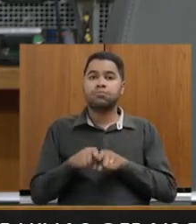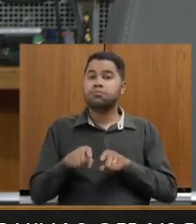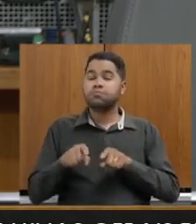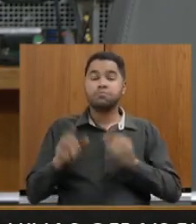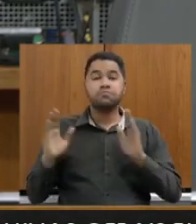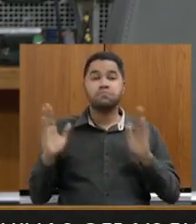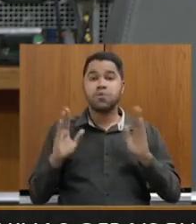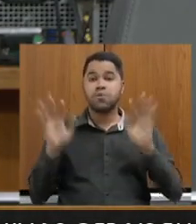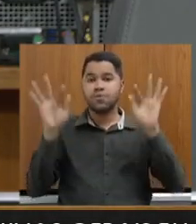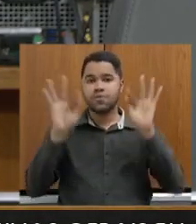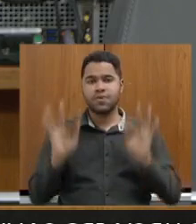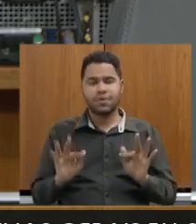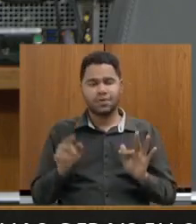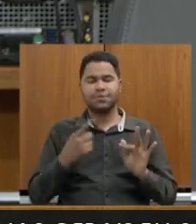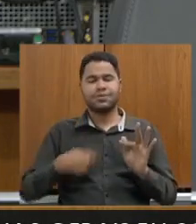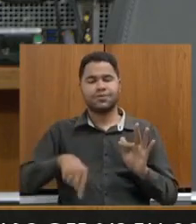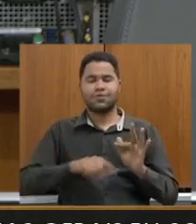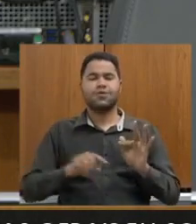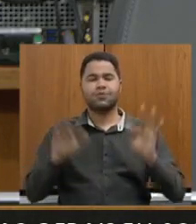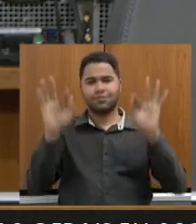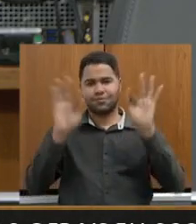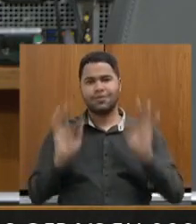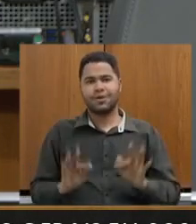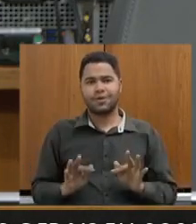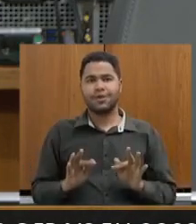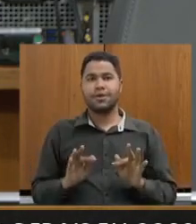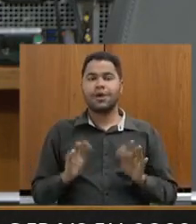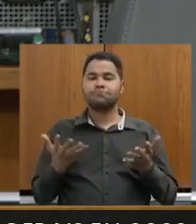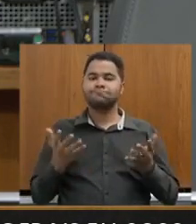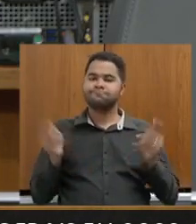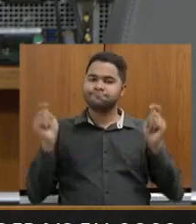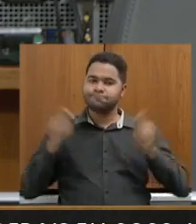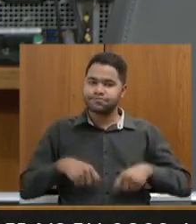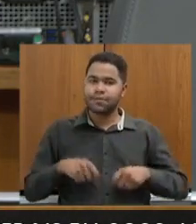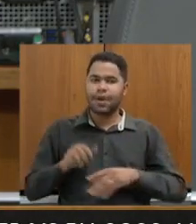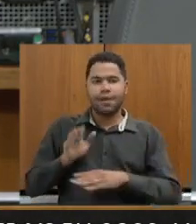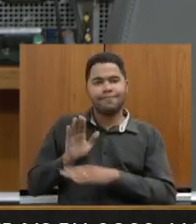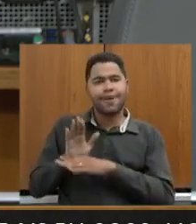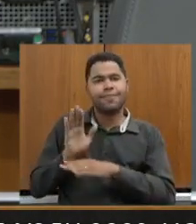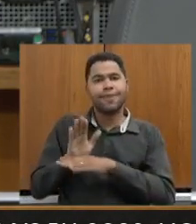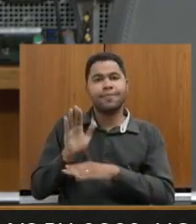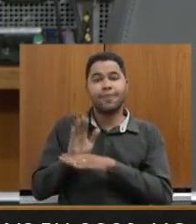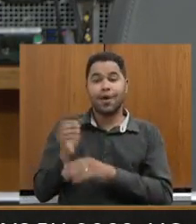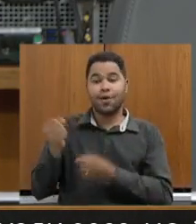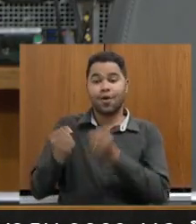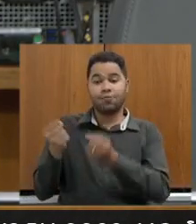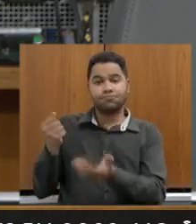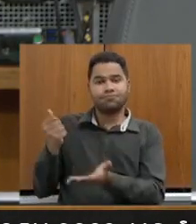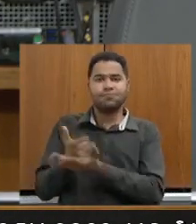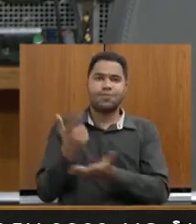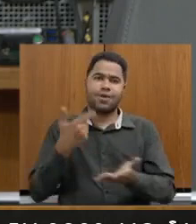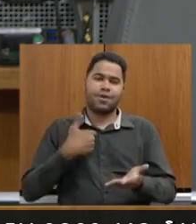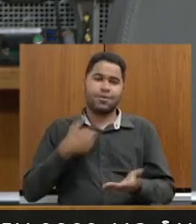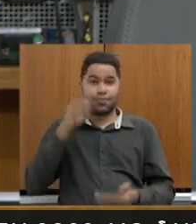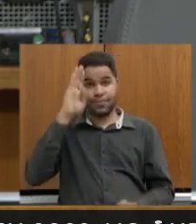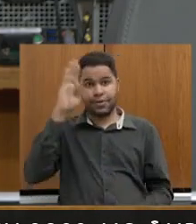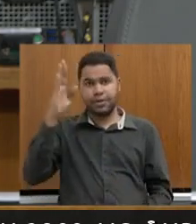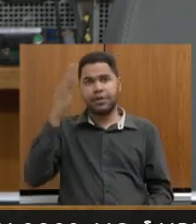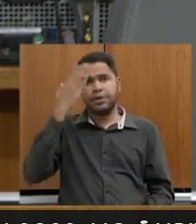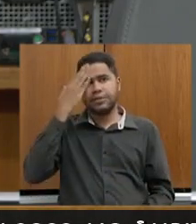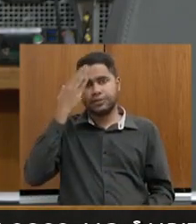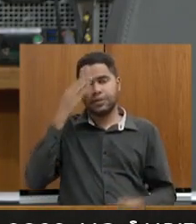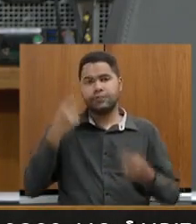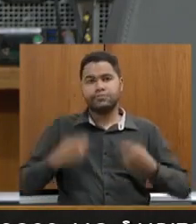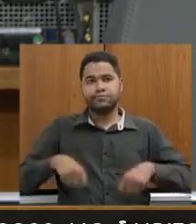momento feliz porque nós ficamos felizes quando temos a condição de estar ajudando como a viatura eu principalmente que eu sei o